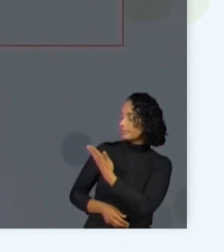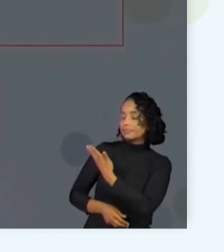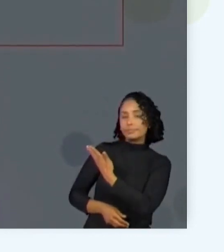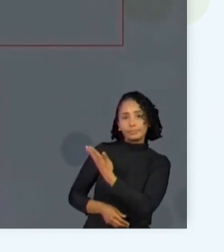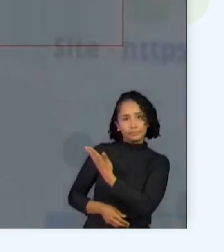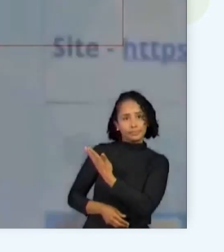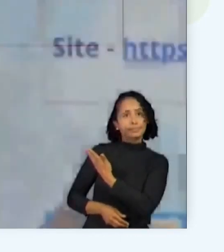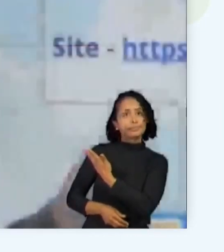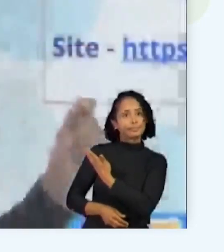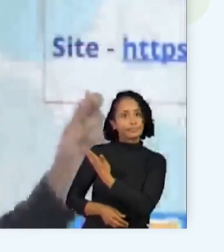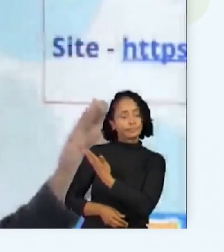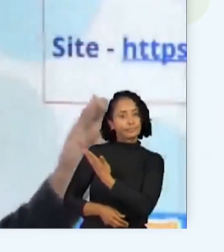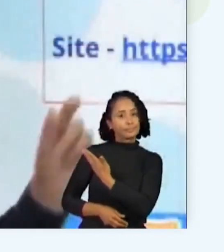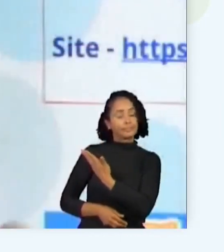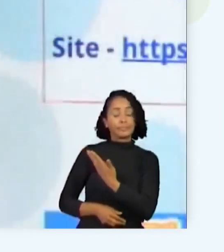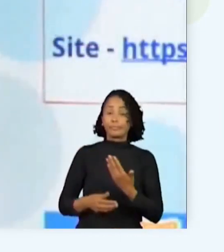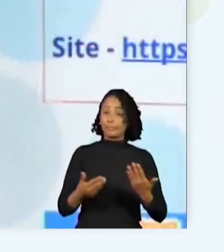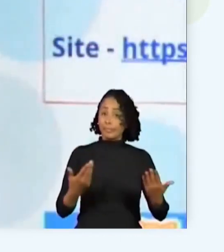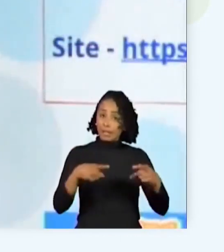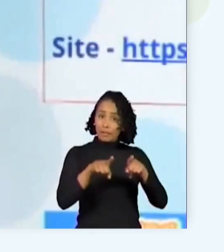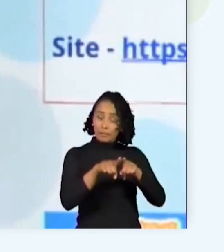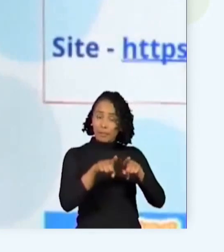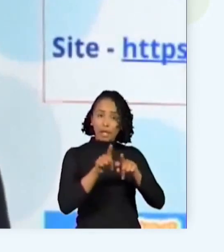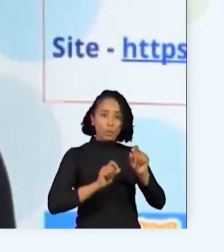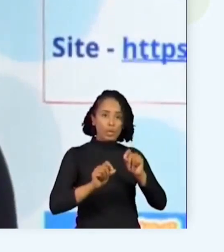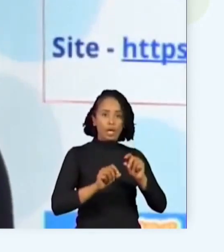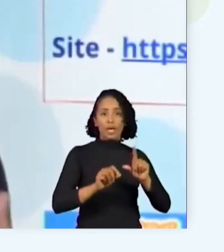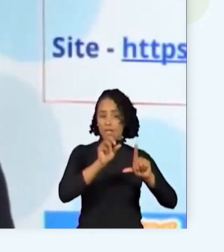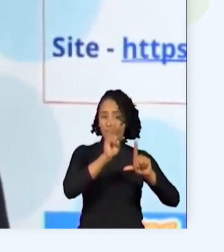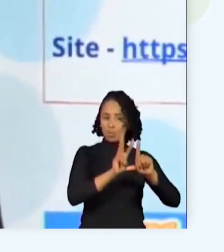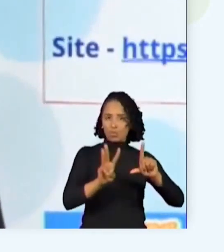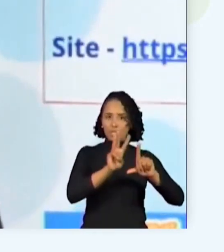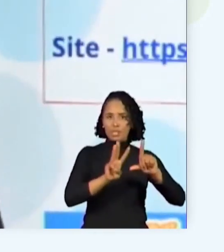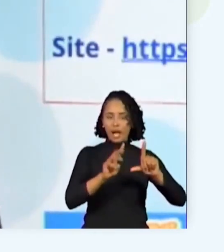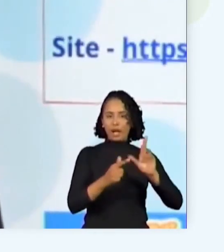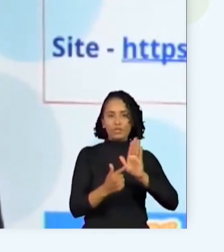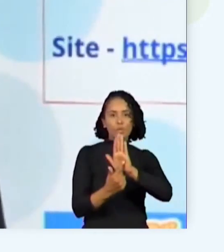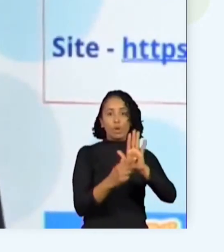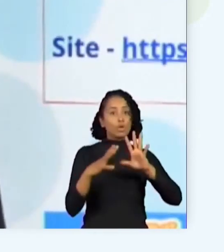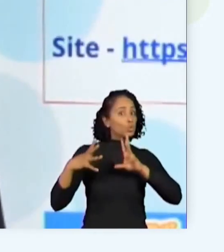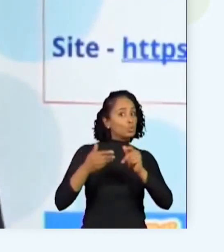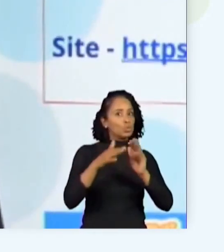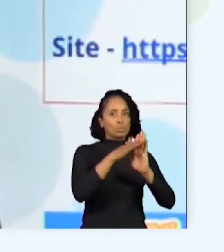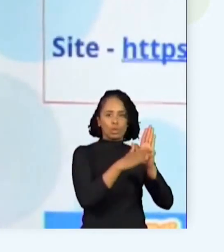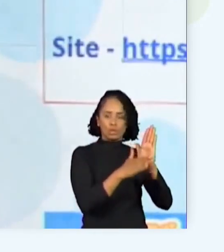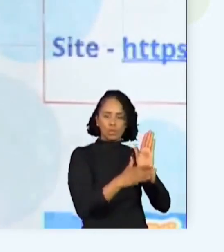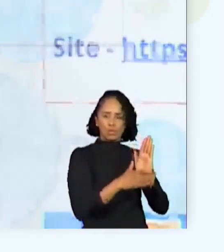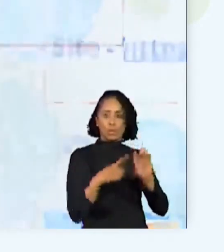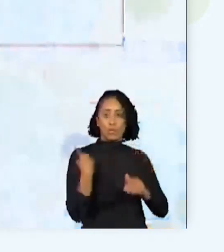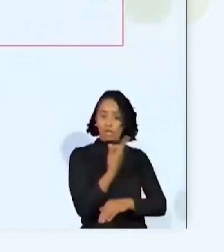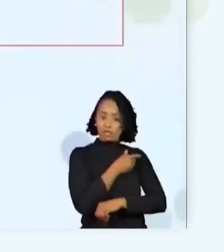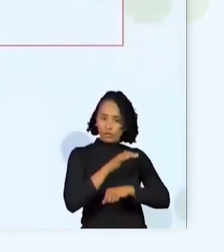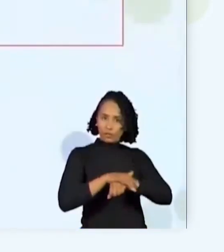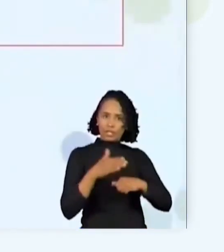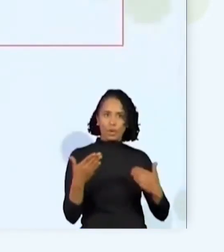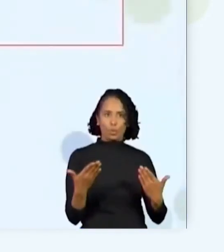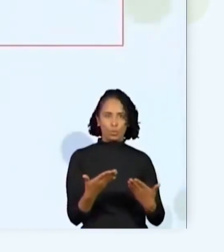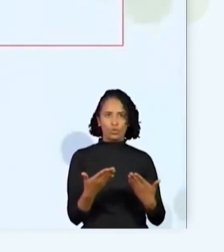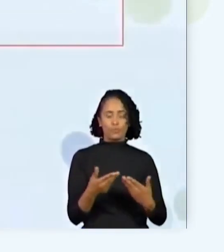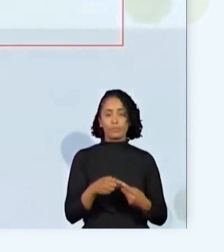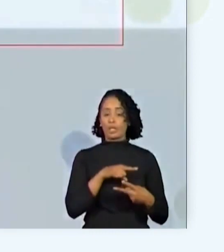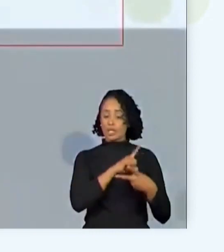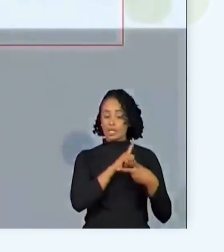www.scratch.meet.edu/ e ele vai ter toda a programação que nós vamos fazer hoje e vamos apresentar a vocês. A segunda opção para